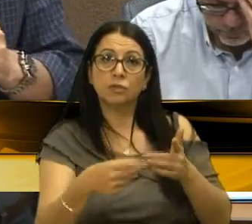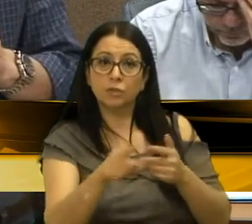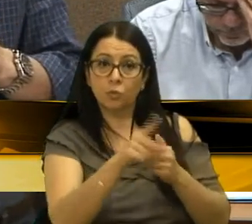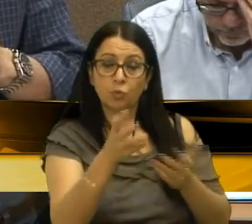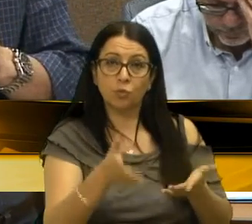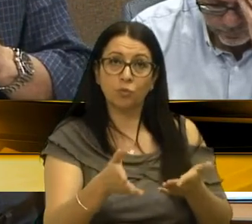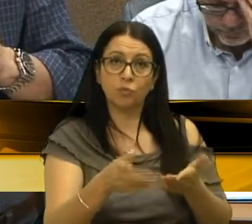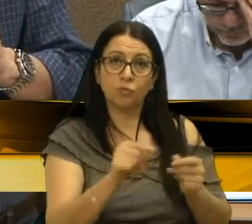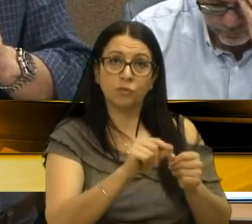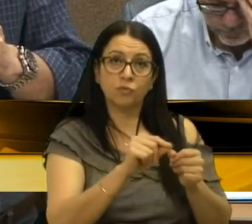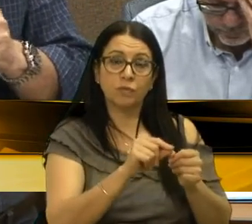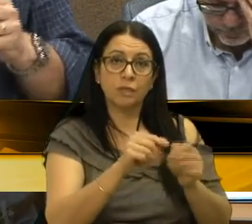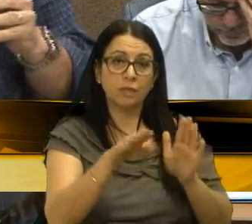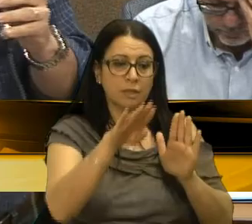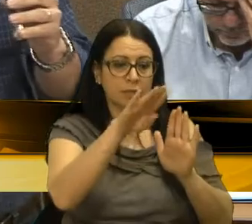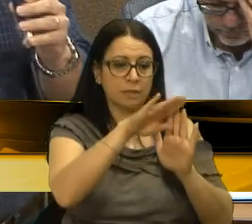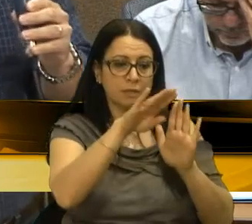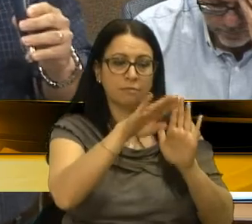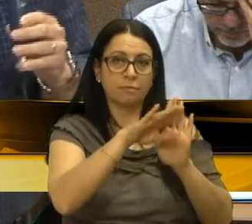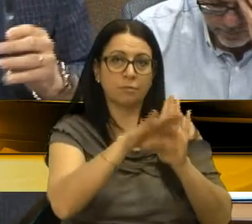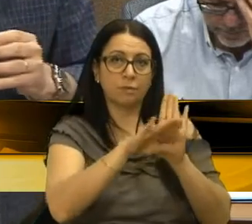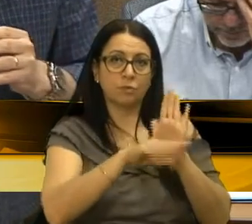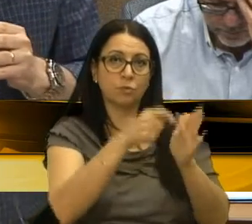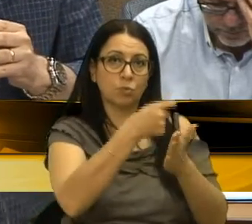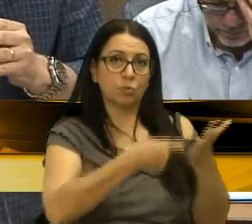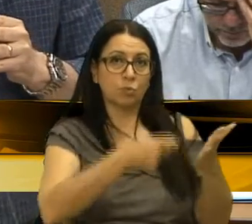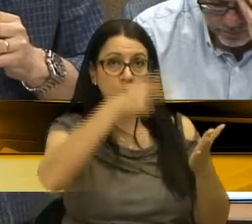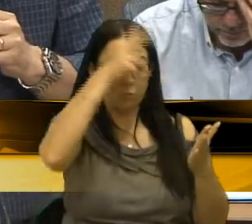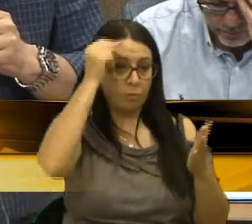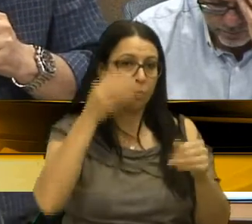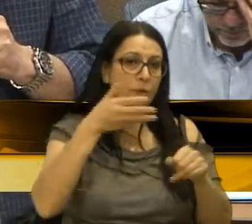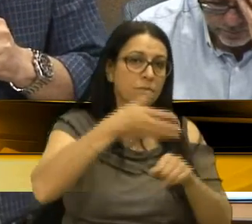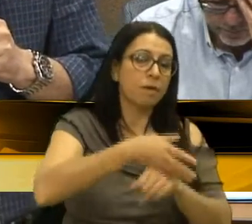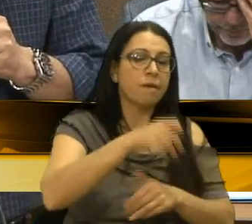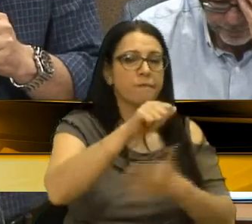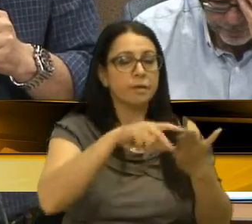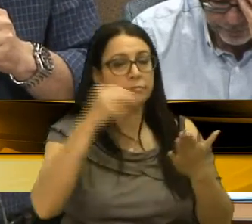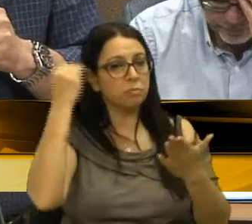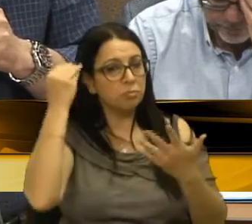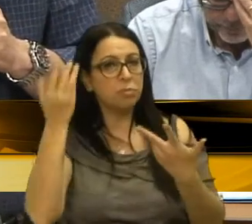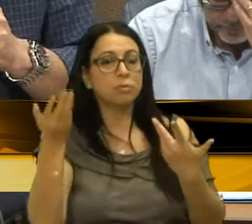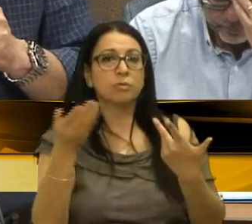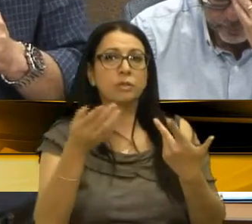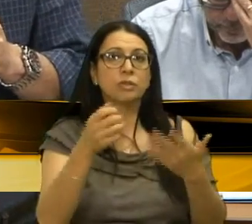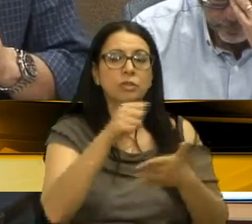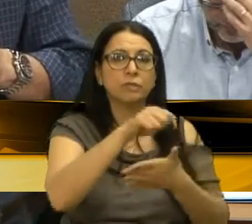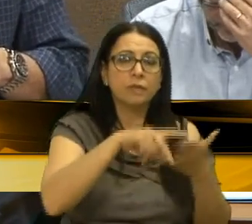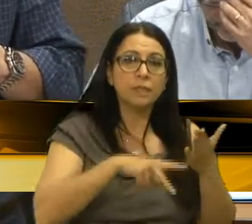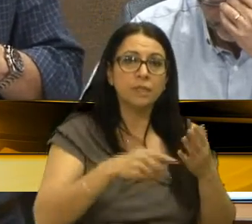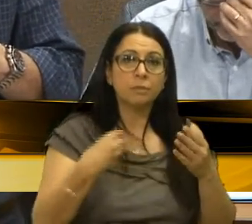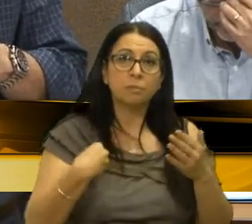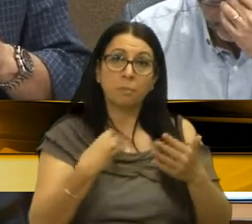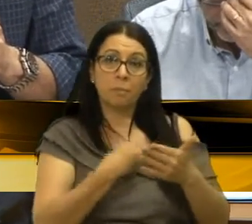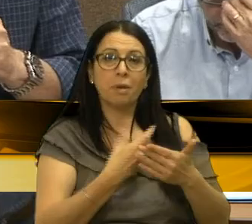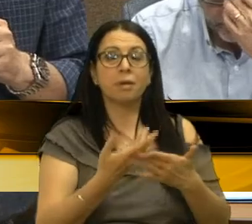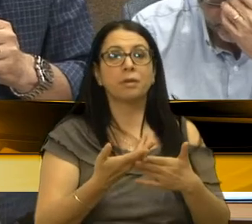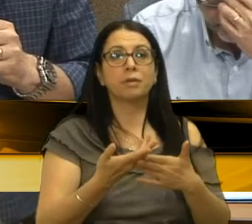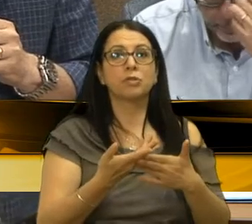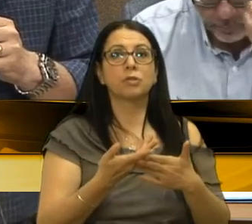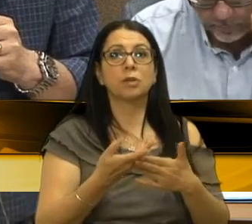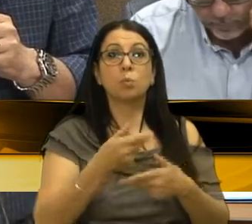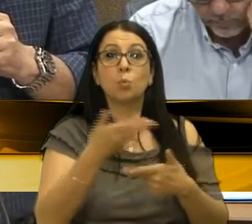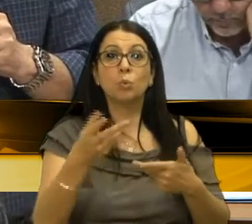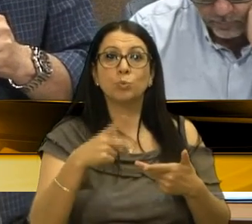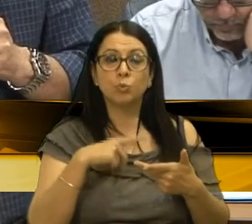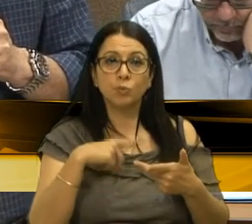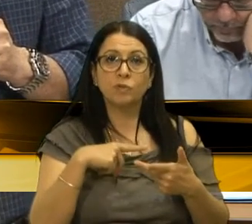atualmente realizando etapas de concurso público de ingresso, avaliação psicológica, avaliações médicas, né, e quando